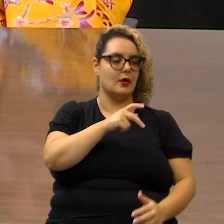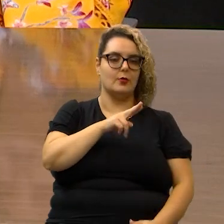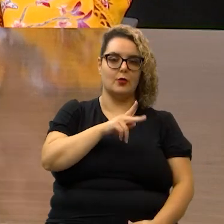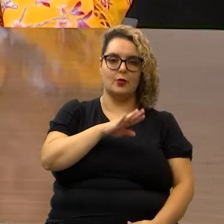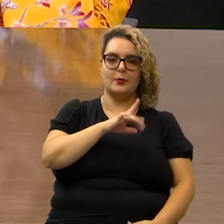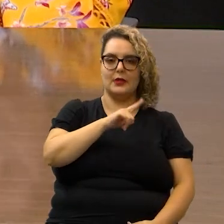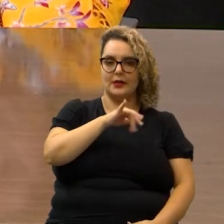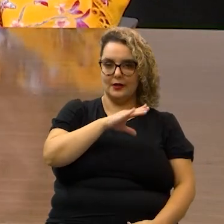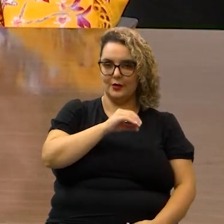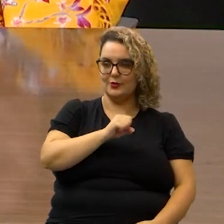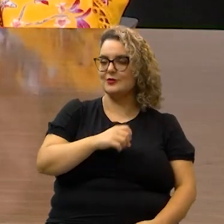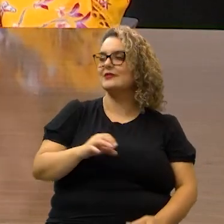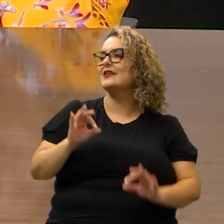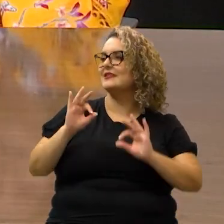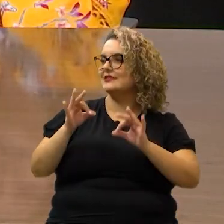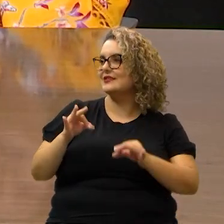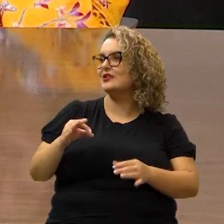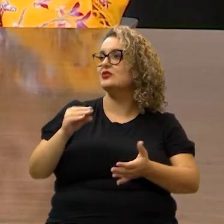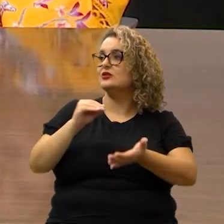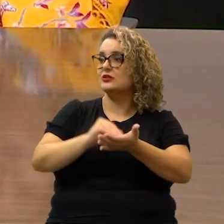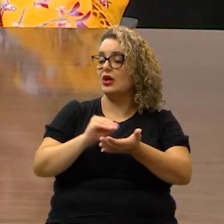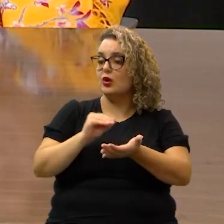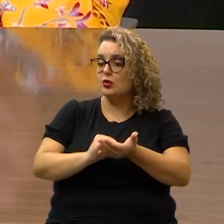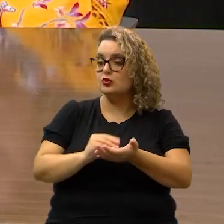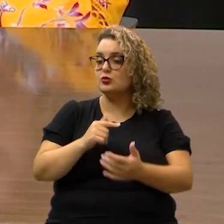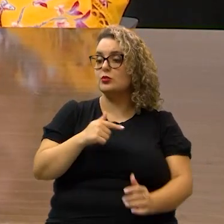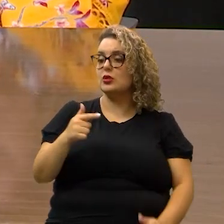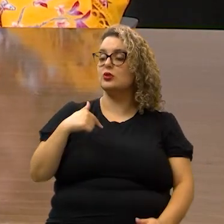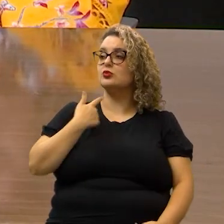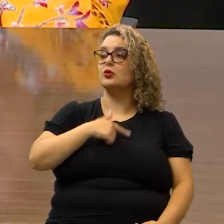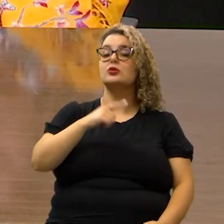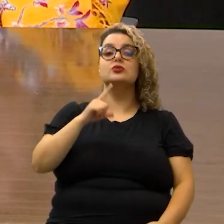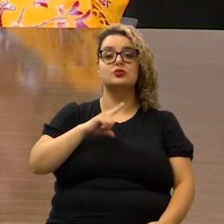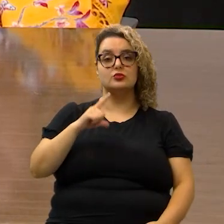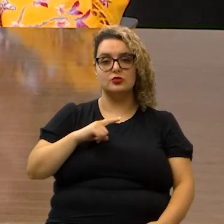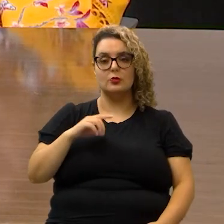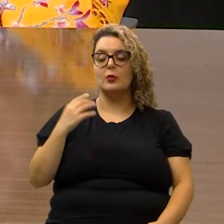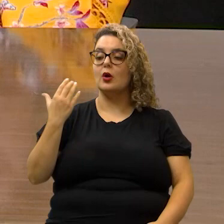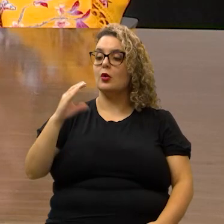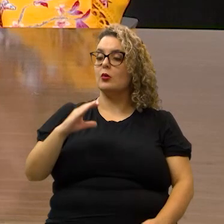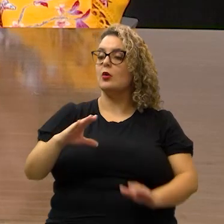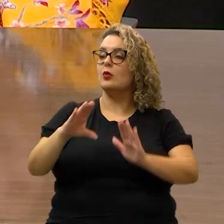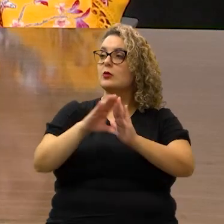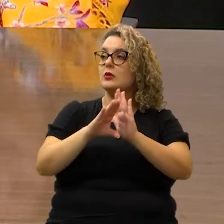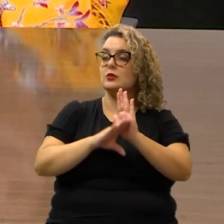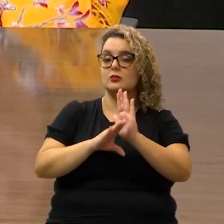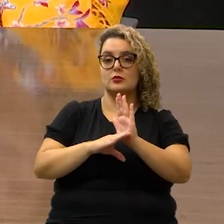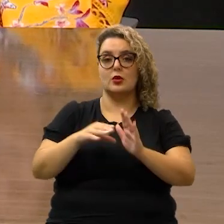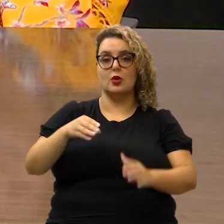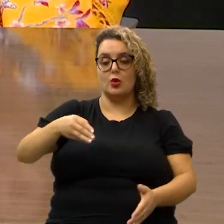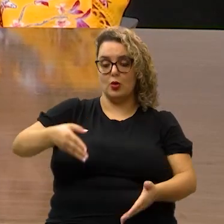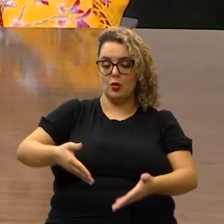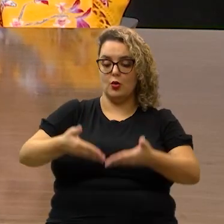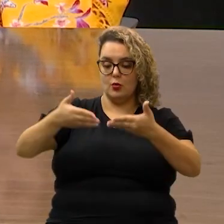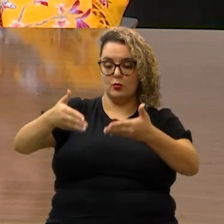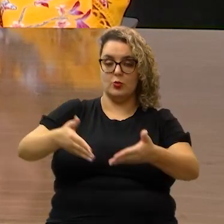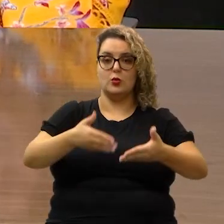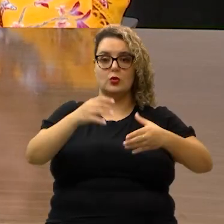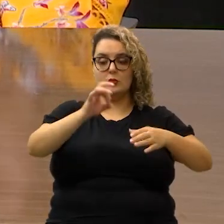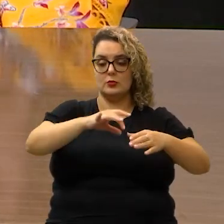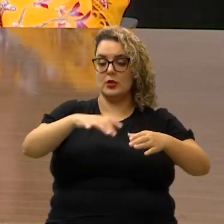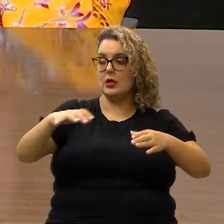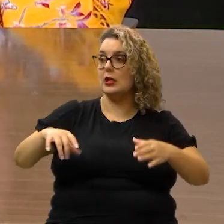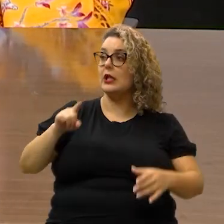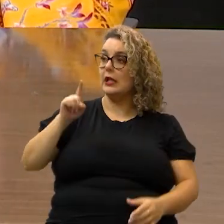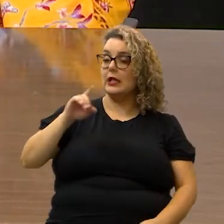semana, presidente, nós tivemos aí o lançamento do programa de apoio e mudas a hortas comunitárias lá na Ceasa